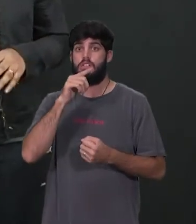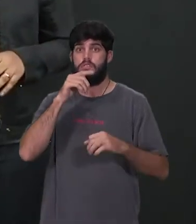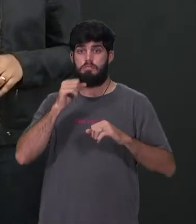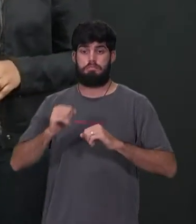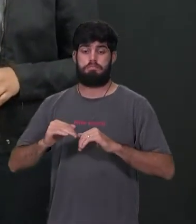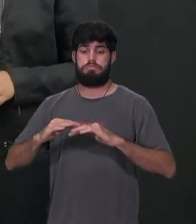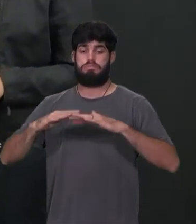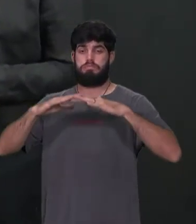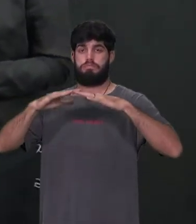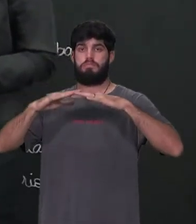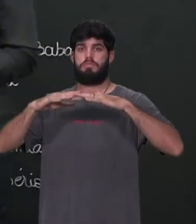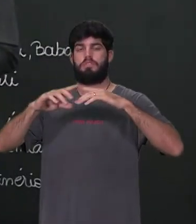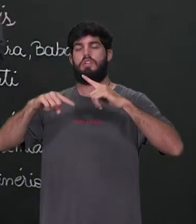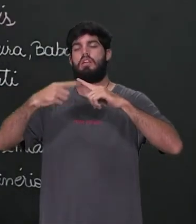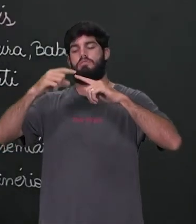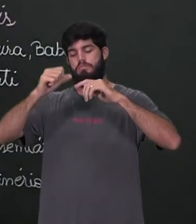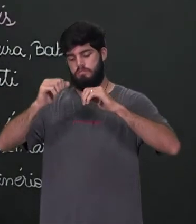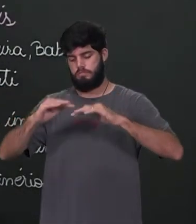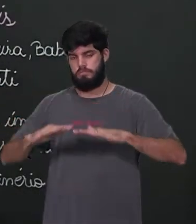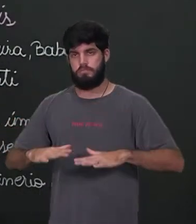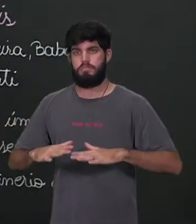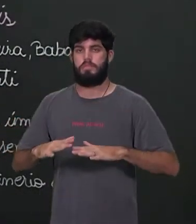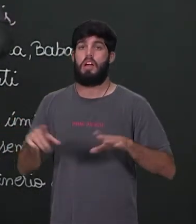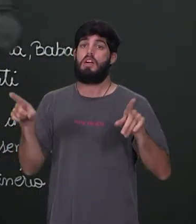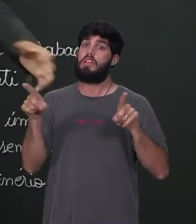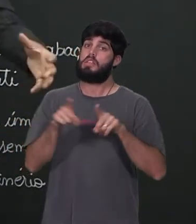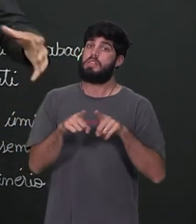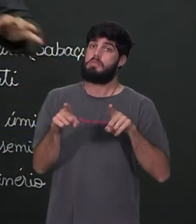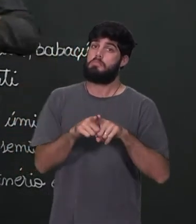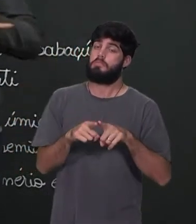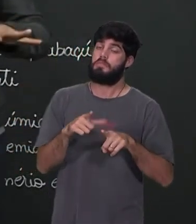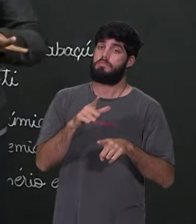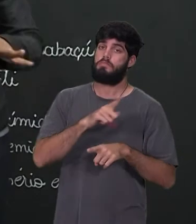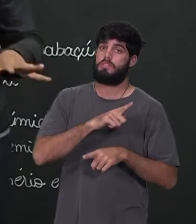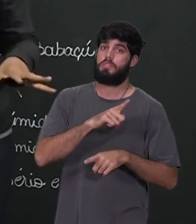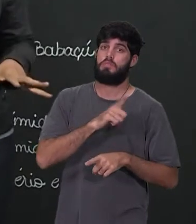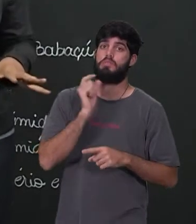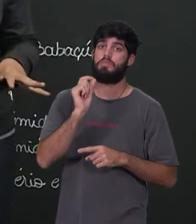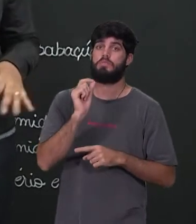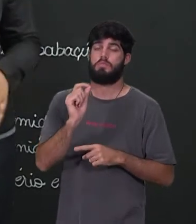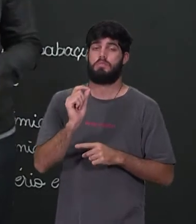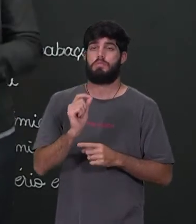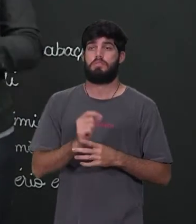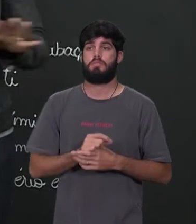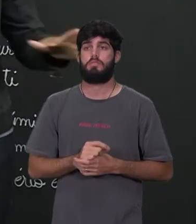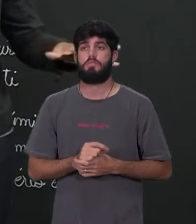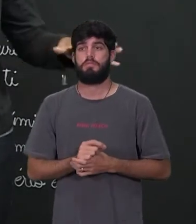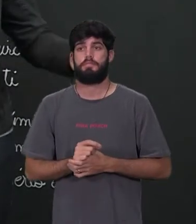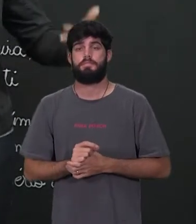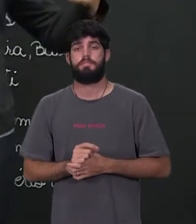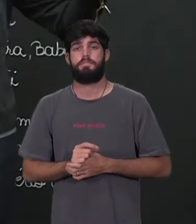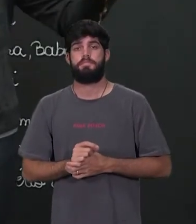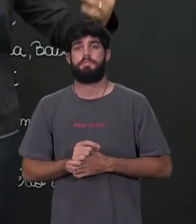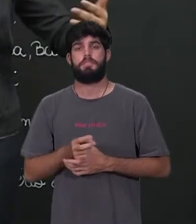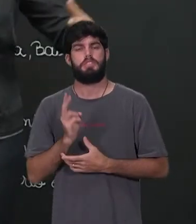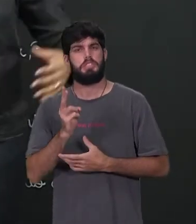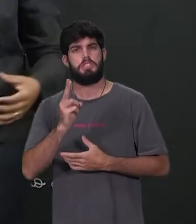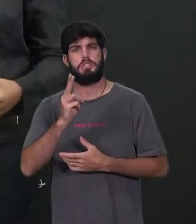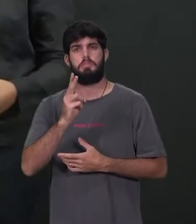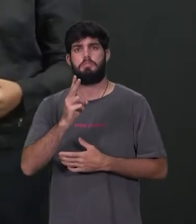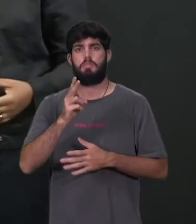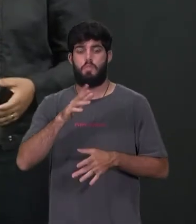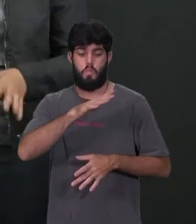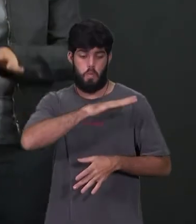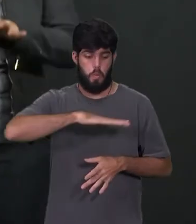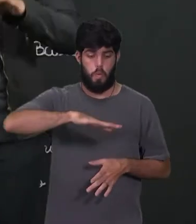também. Já eu tenho também o tipo da mata chamada de igapó. Está sempre inundada, é uma região